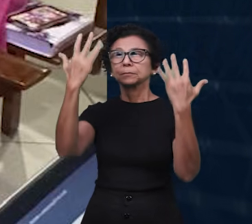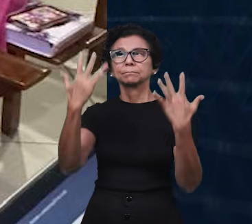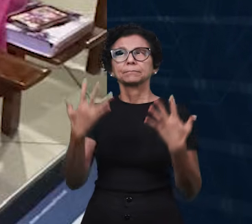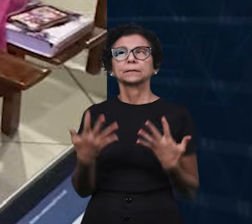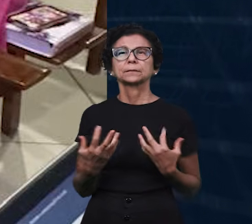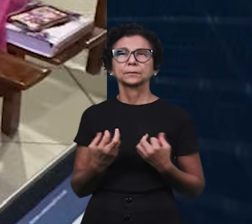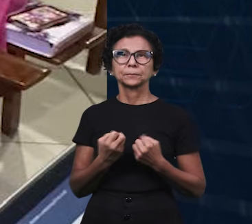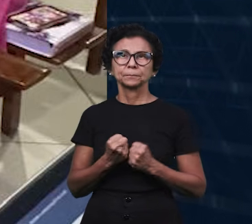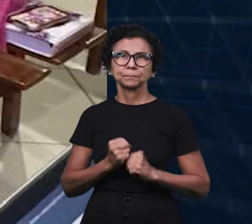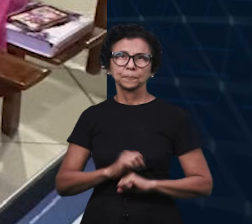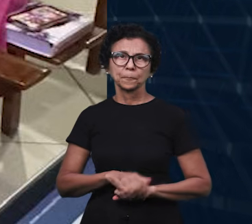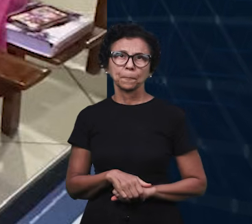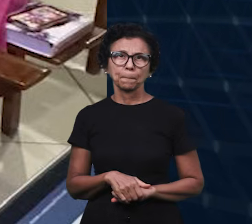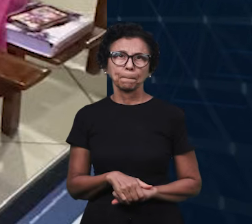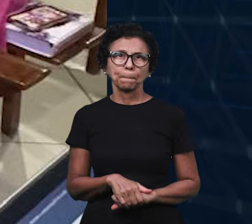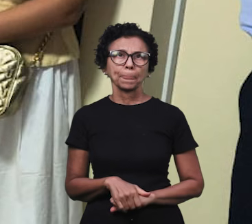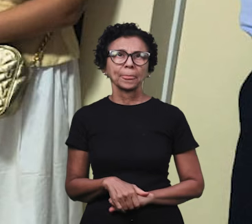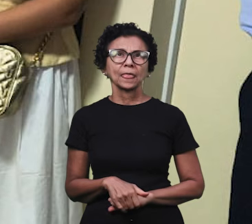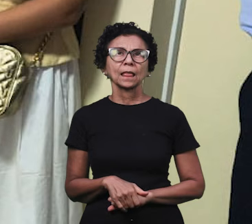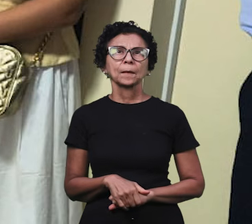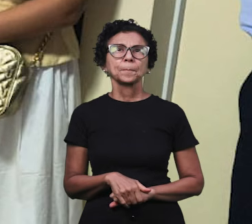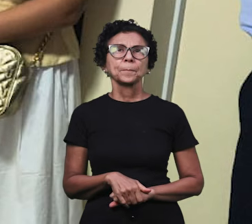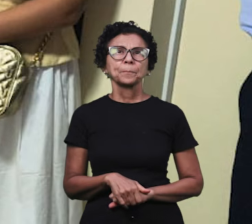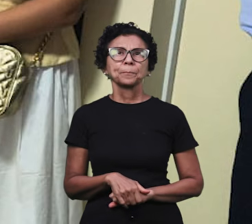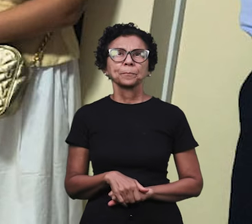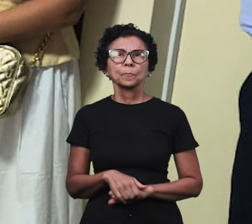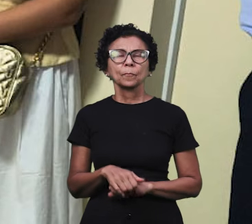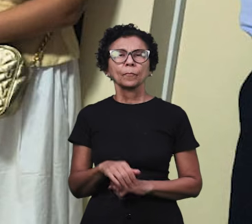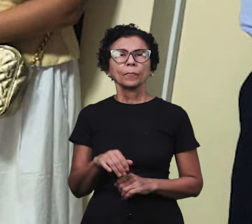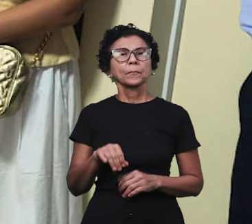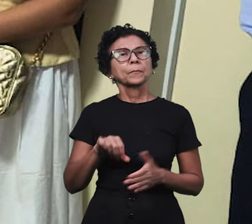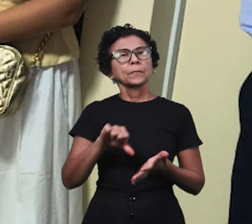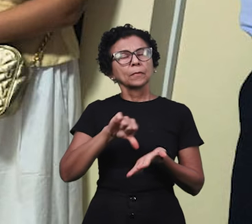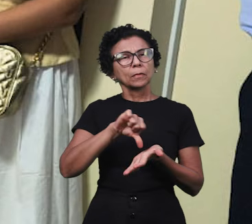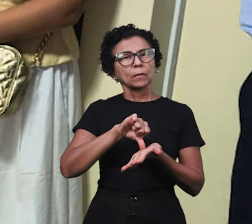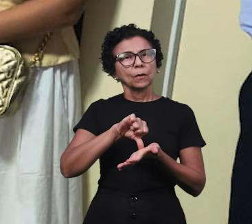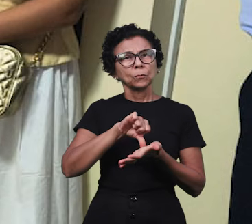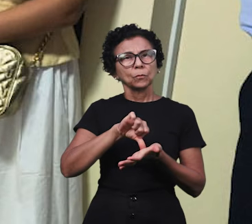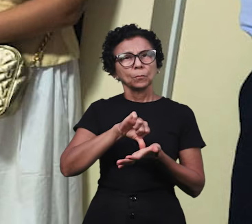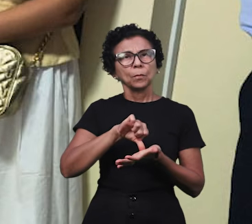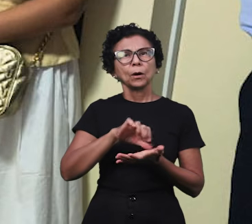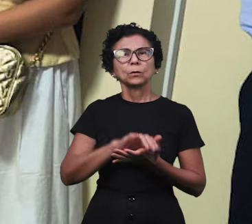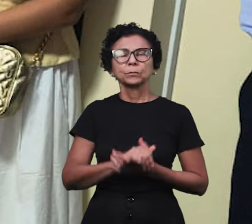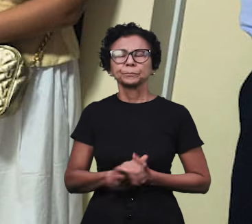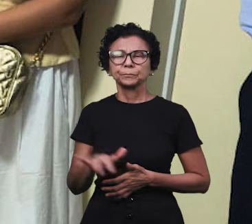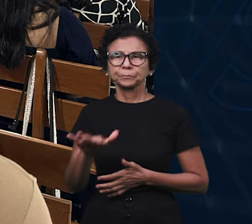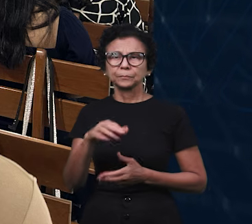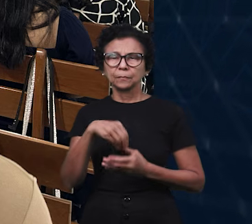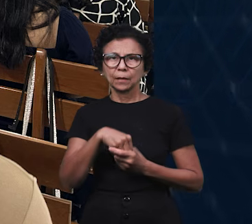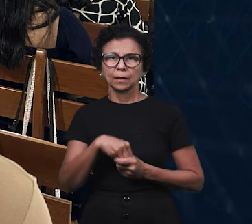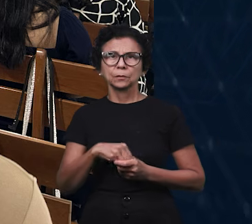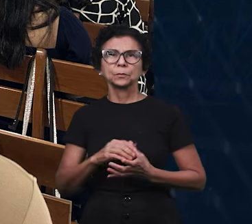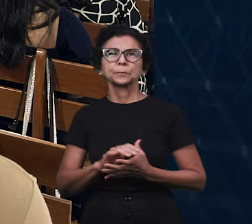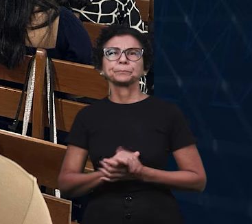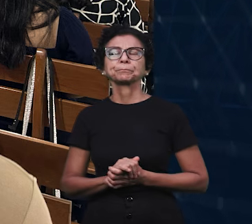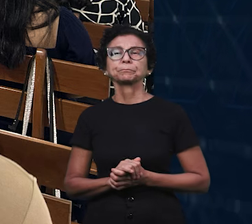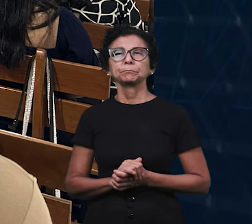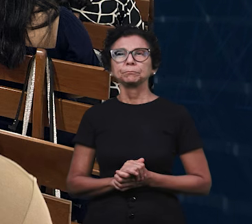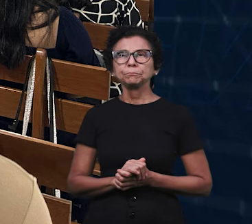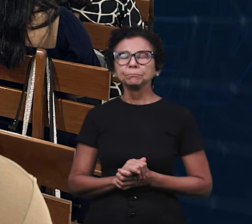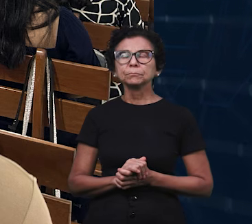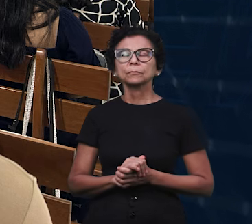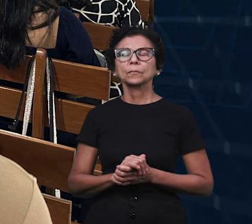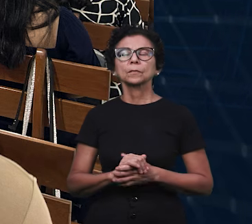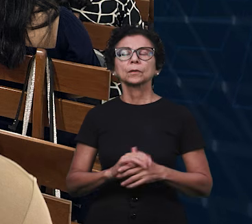tantas bênçãos recebidas. No Polo de Marcílio de Noronha, aconteceu nesse último final de semana a caravana evangelística